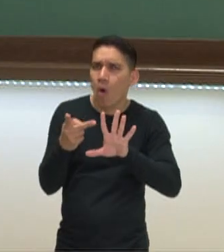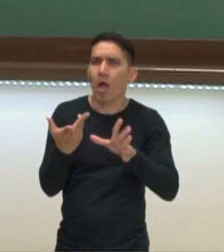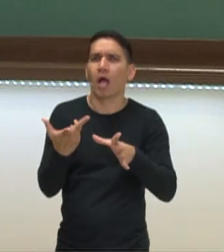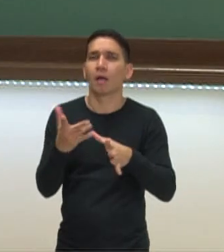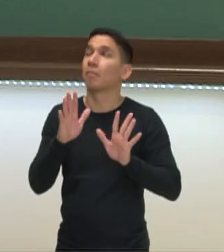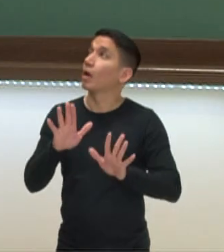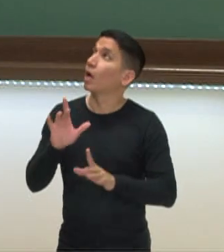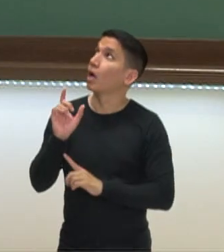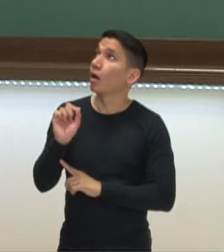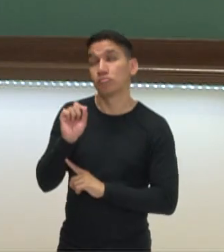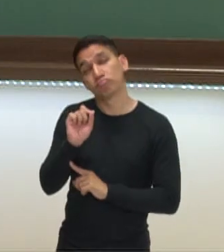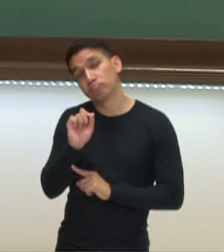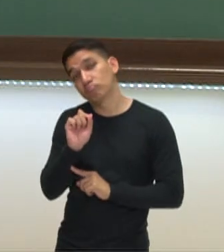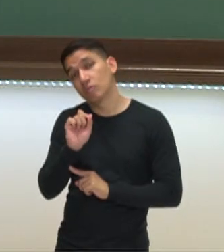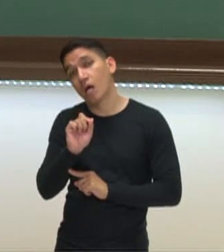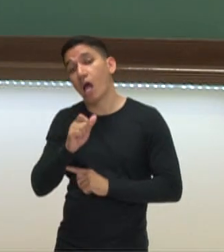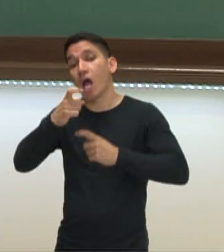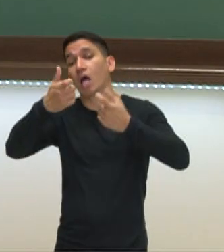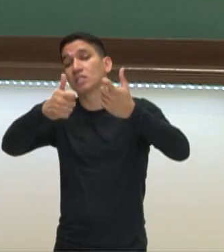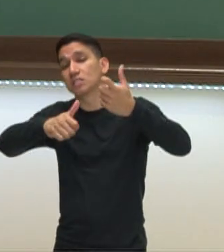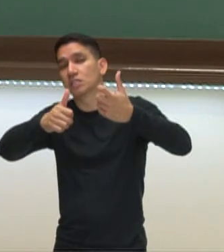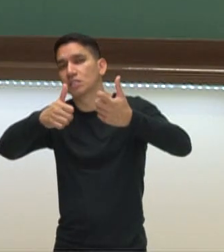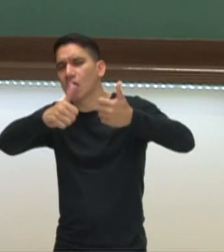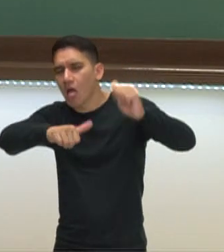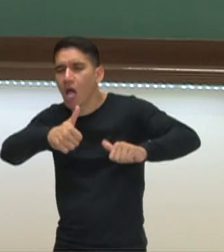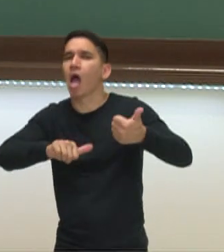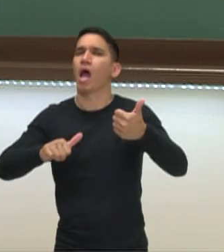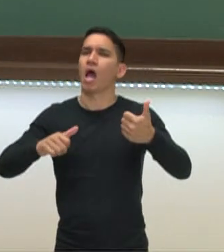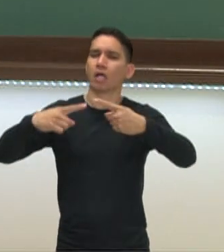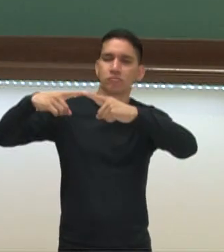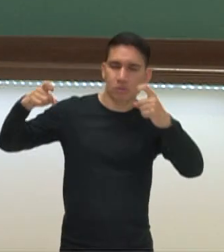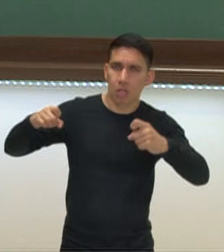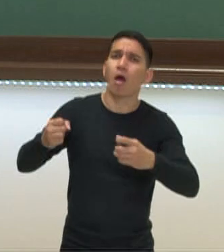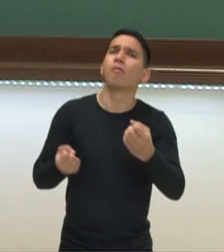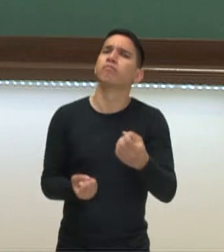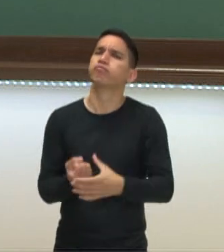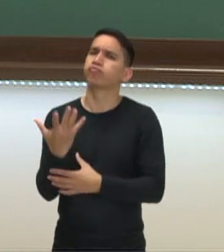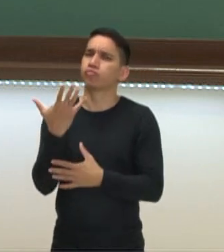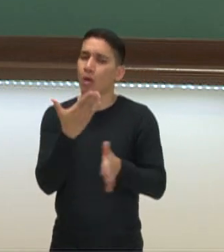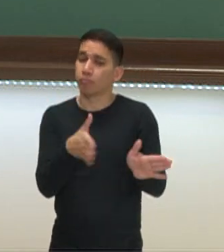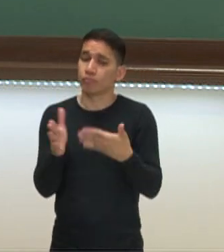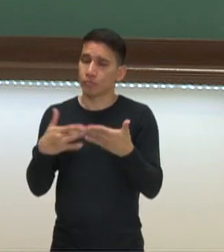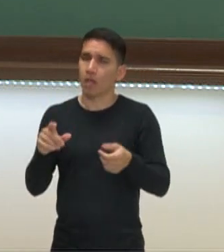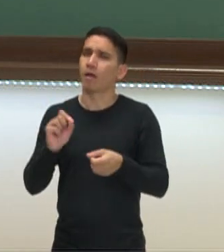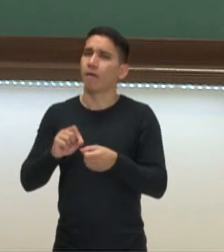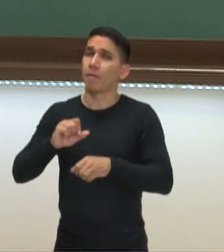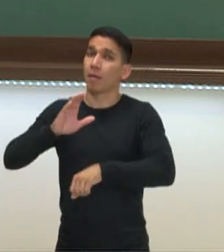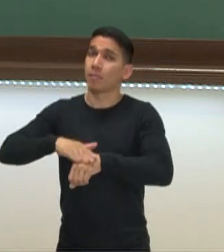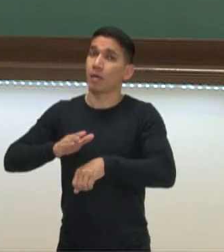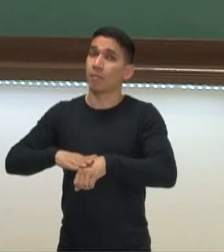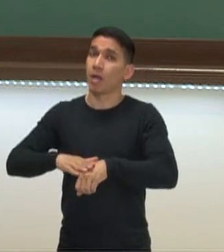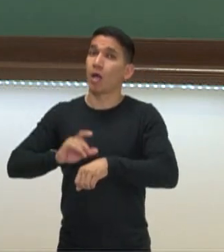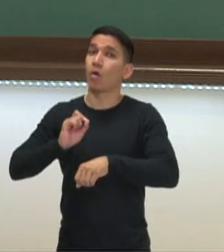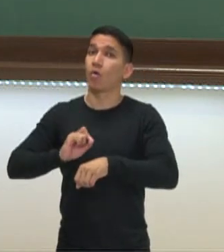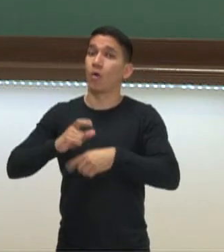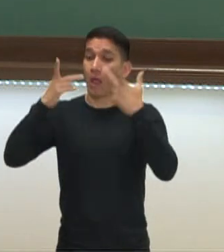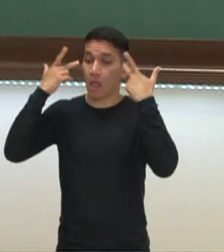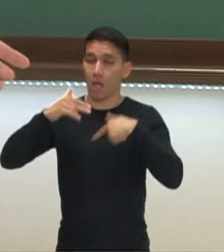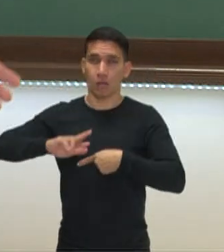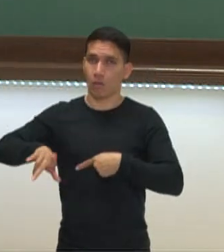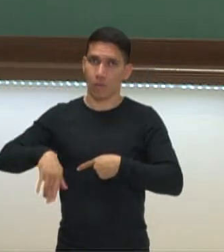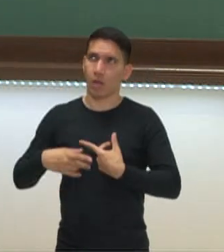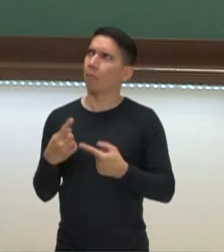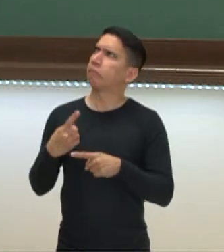a ciência, a química também produz alguns polímeros artificiais. Para quê, professor?